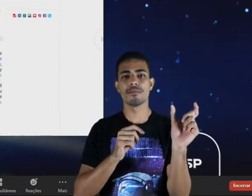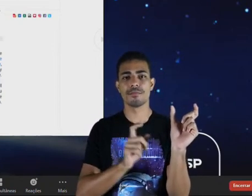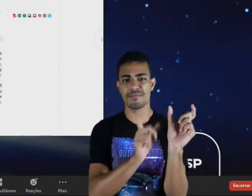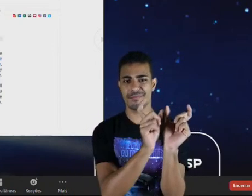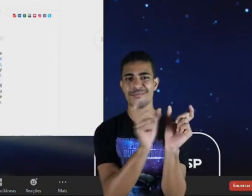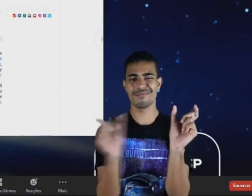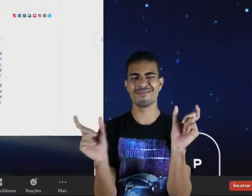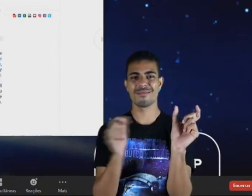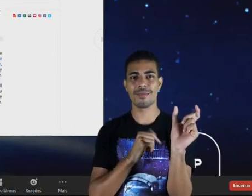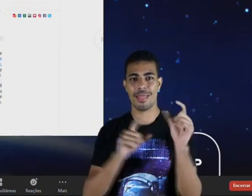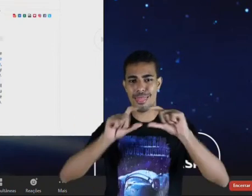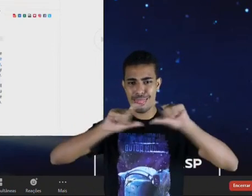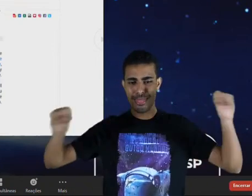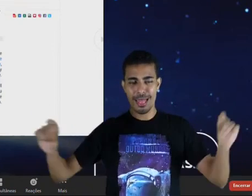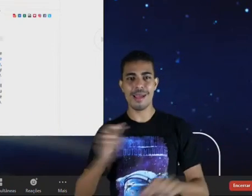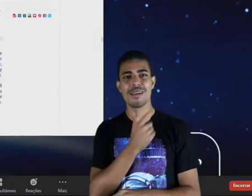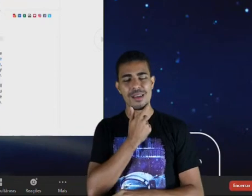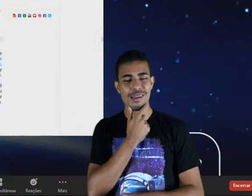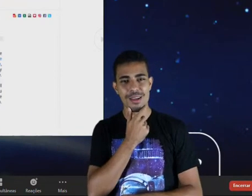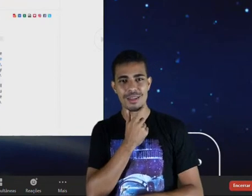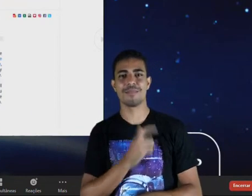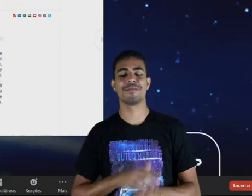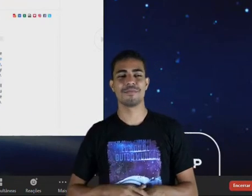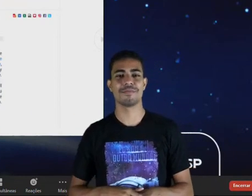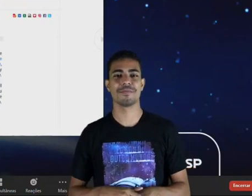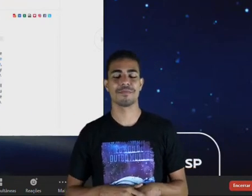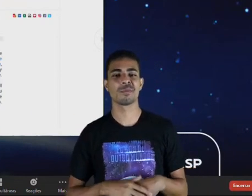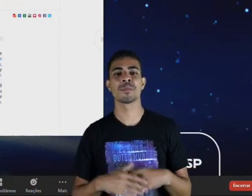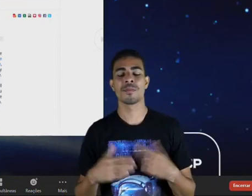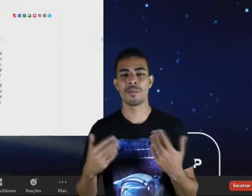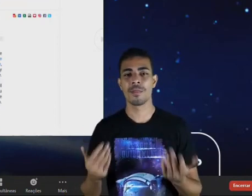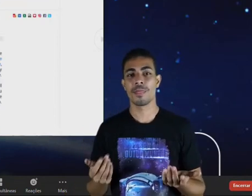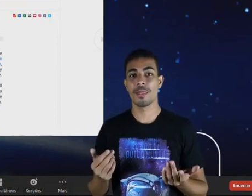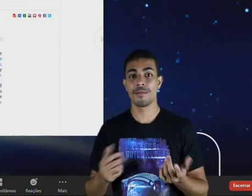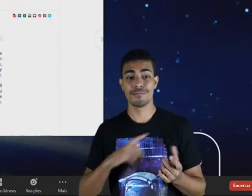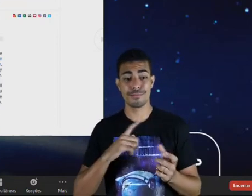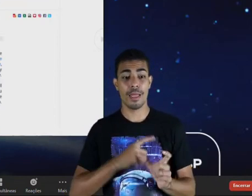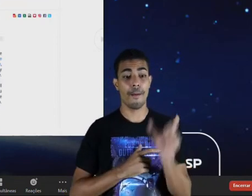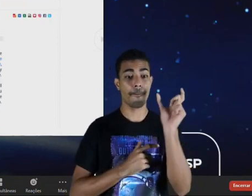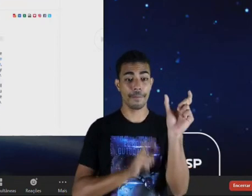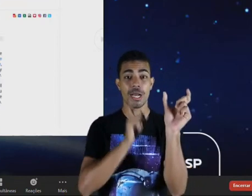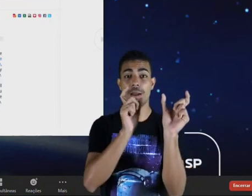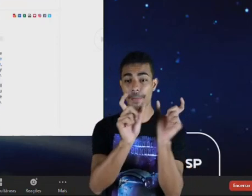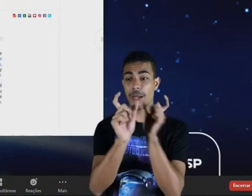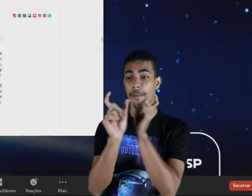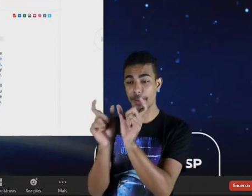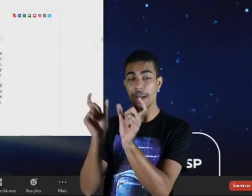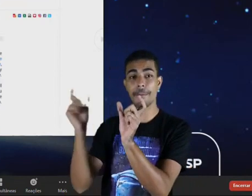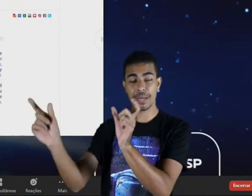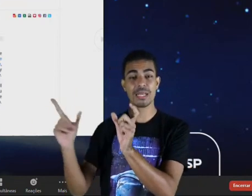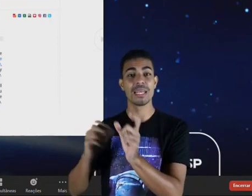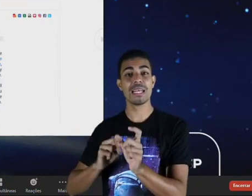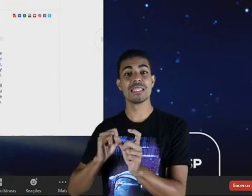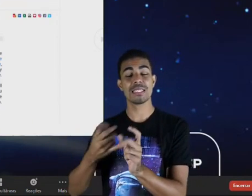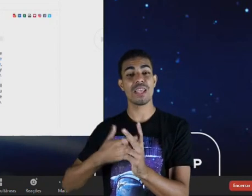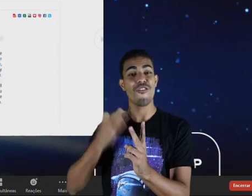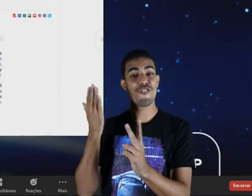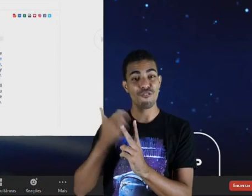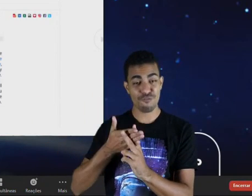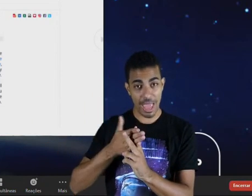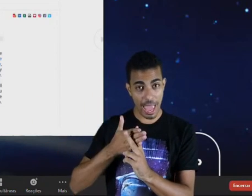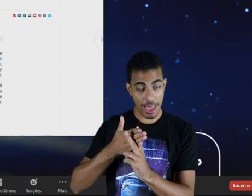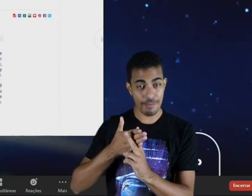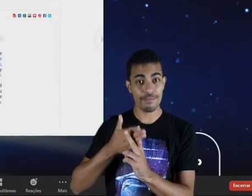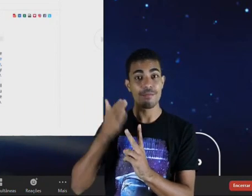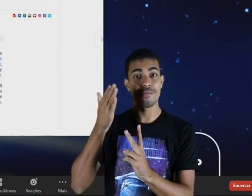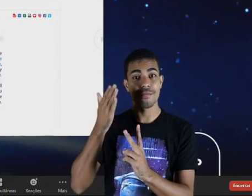do Greek aqui, ou do Hebrew. Ele traz, do hebraico, palavra por palavra, classe gramatical, se for verbo, em que categoria que